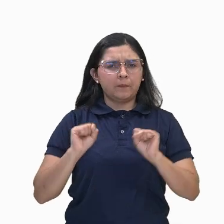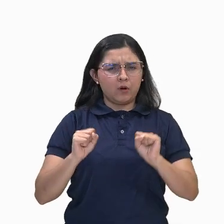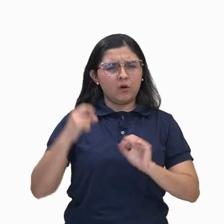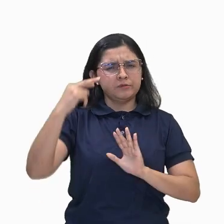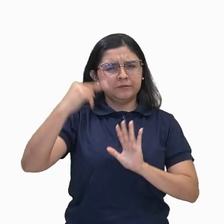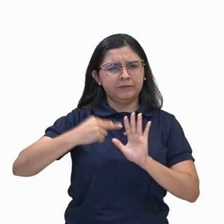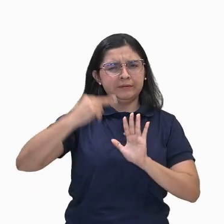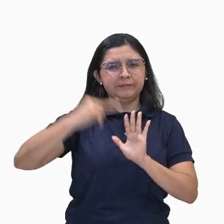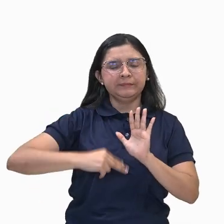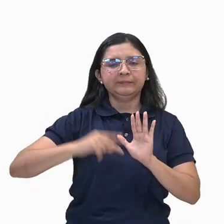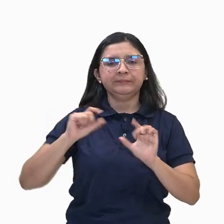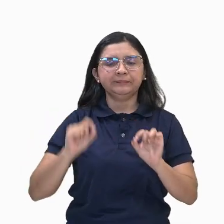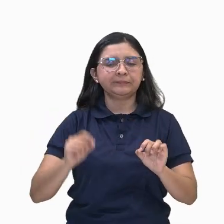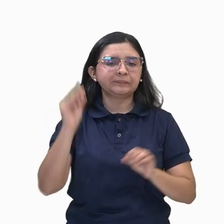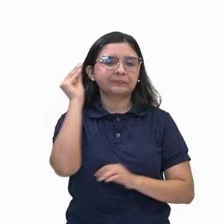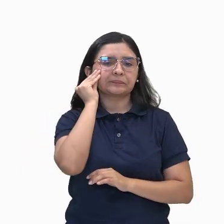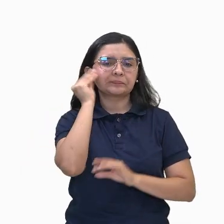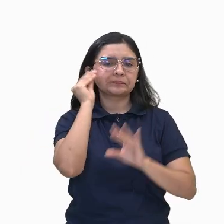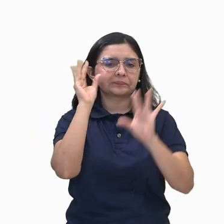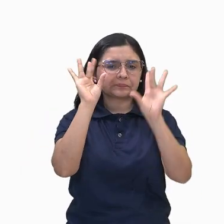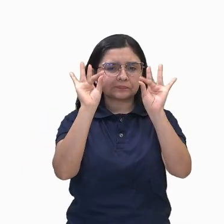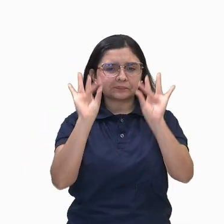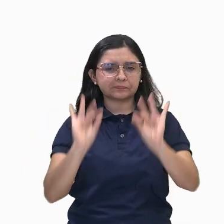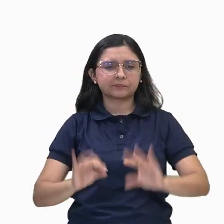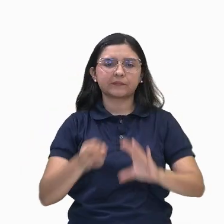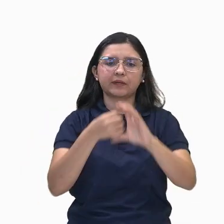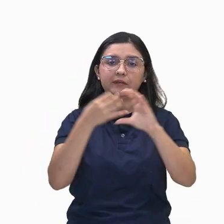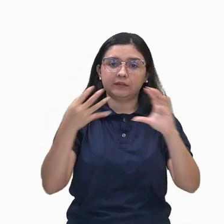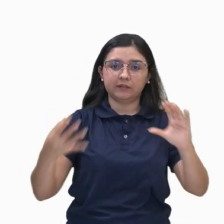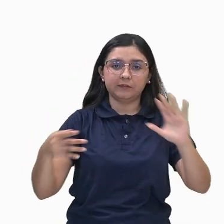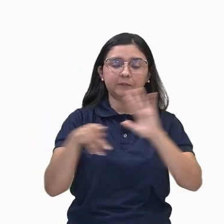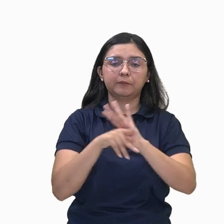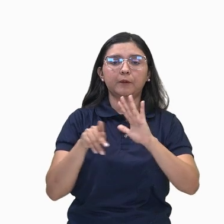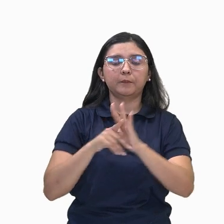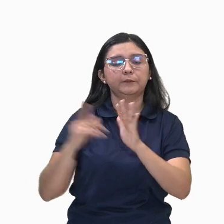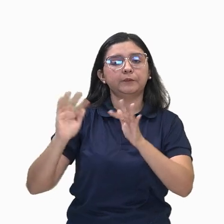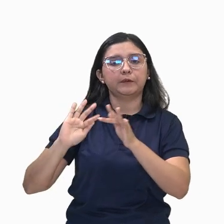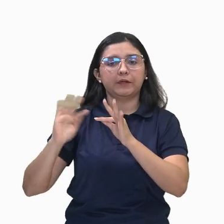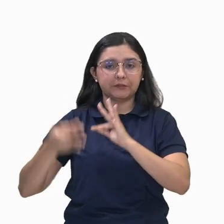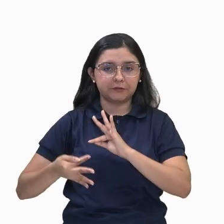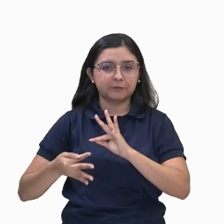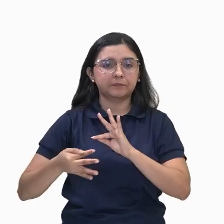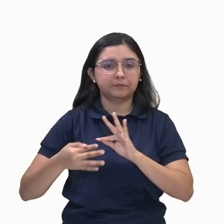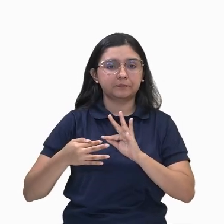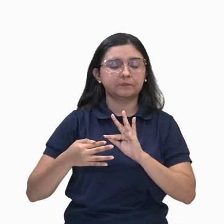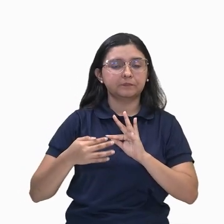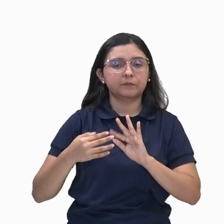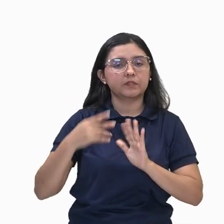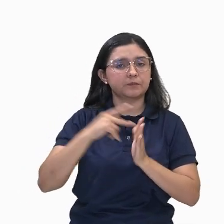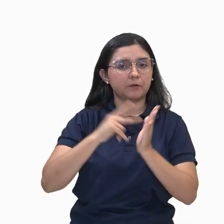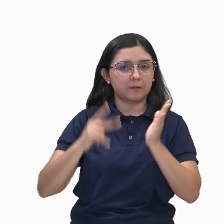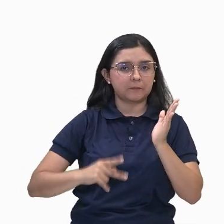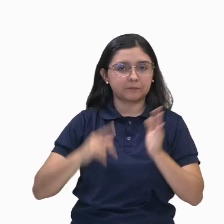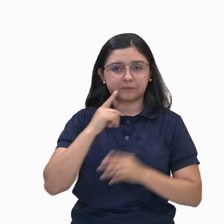leitura, vamos verificar, né, algumas características do arcadismo dentro desta obra.